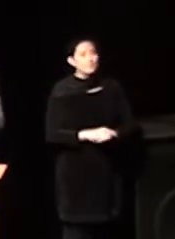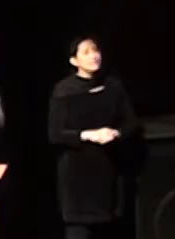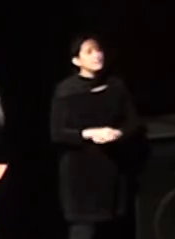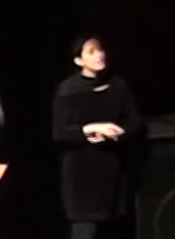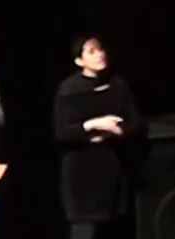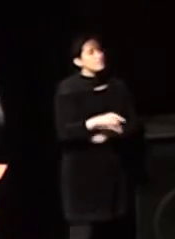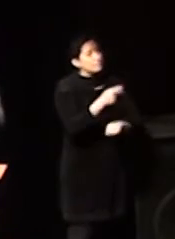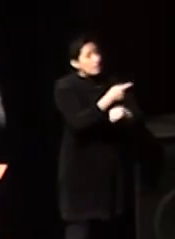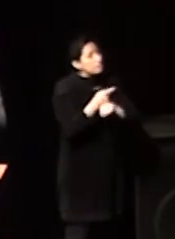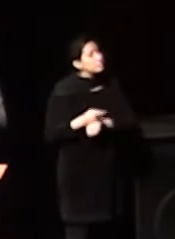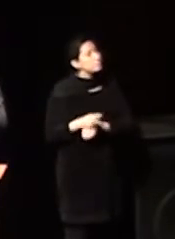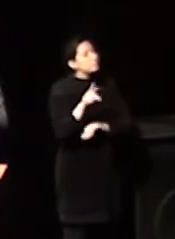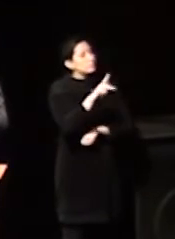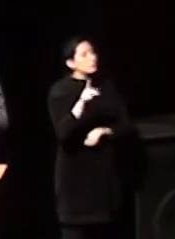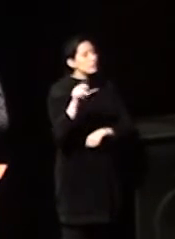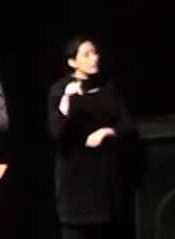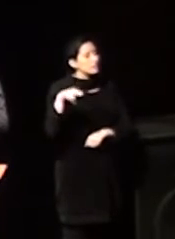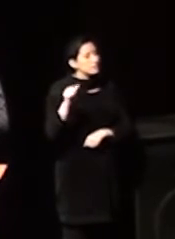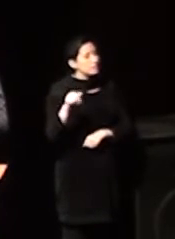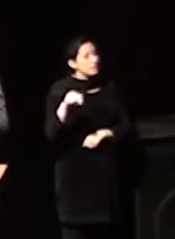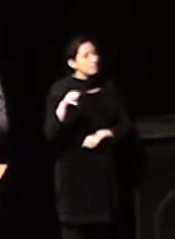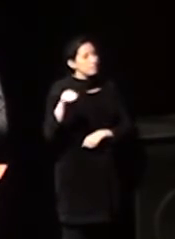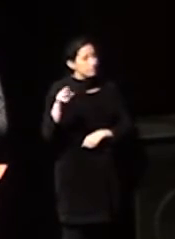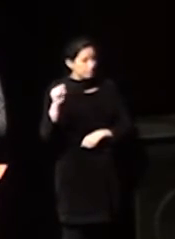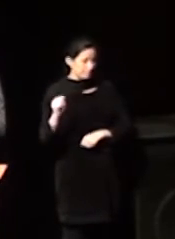Maria Dietrich.